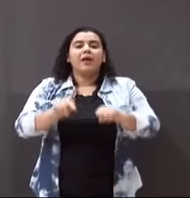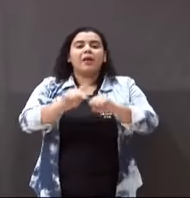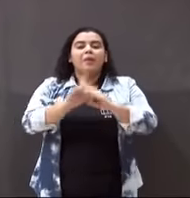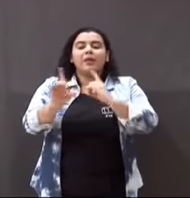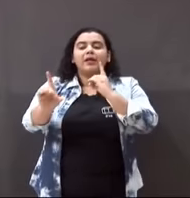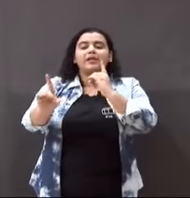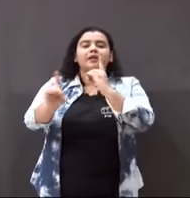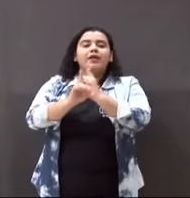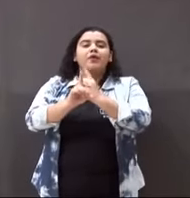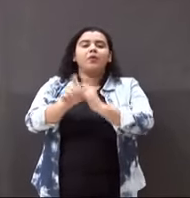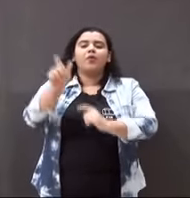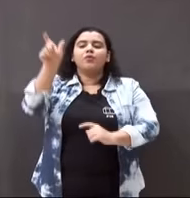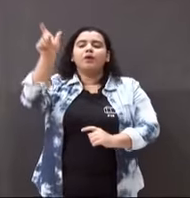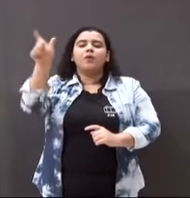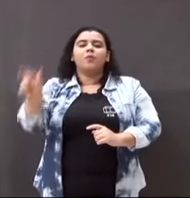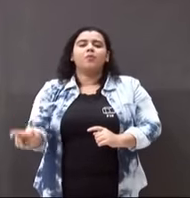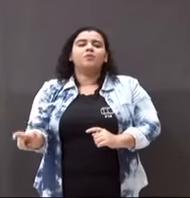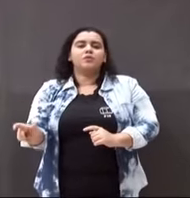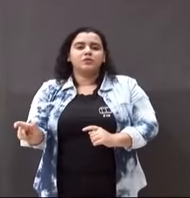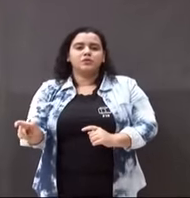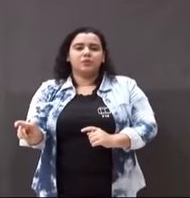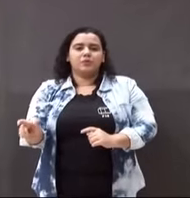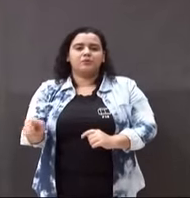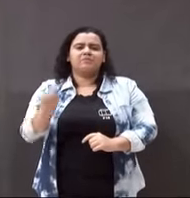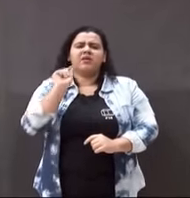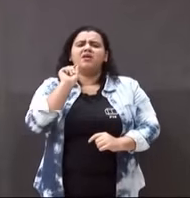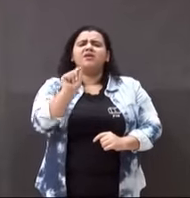ele precisava.